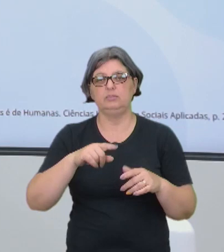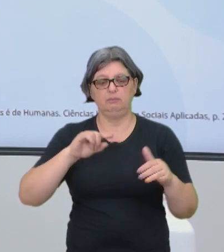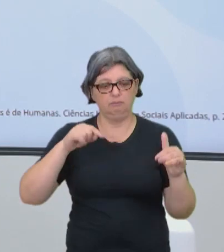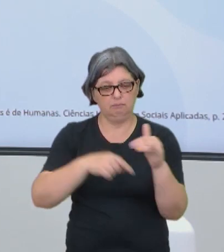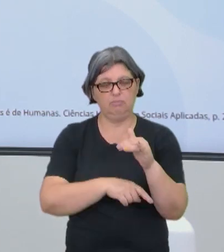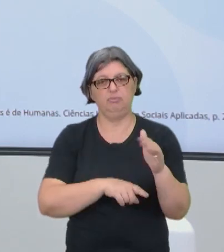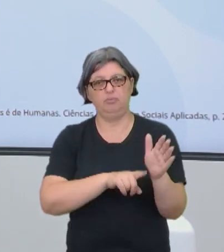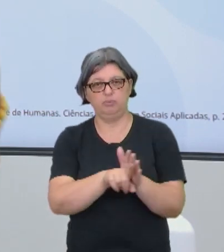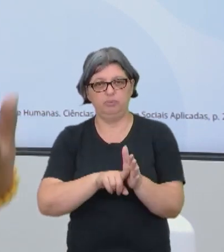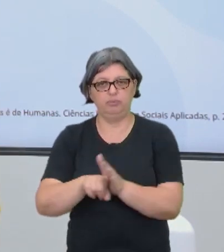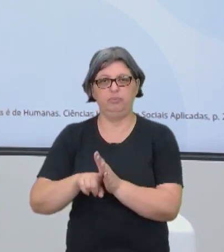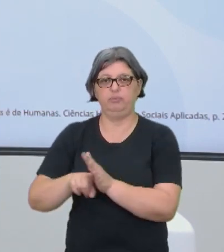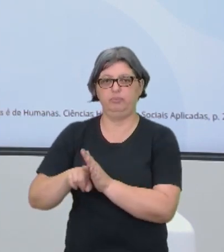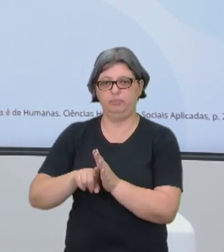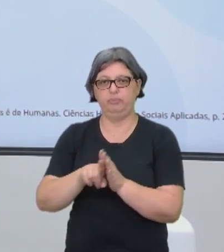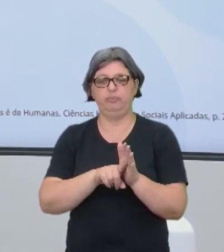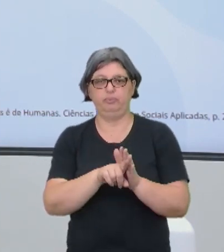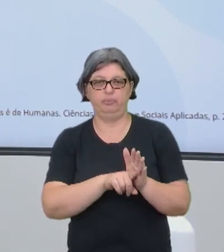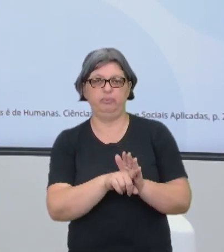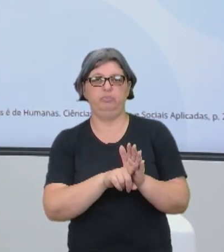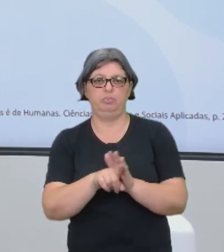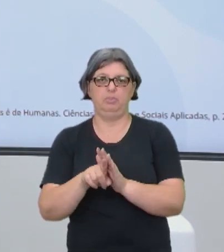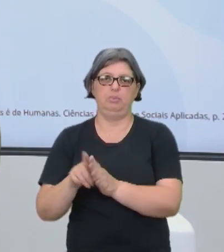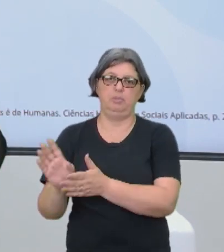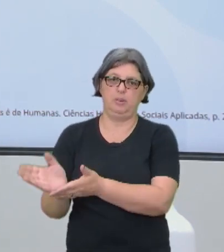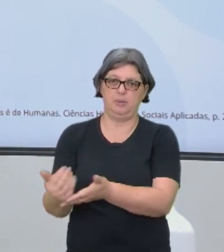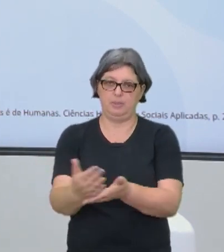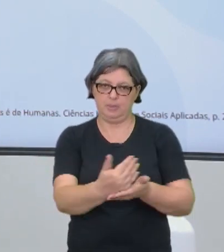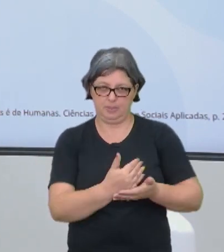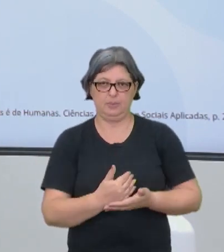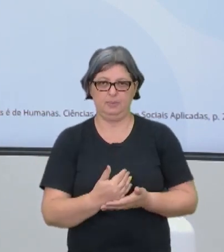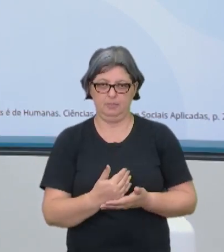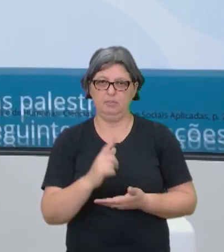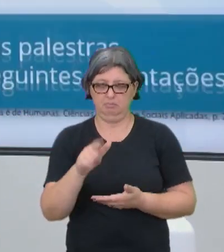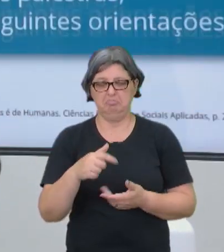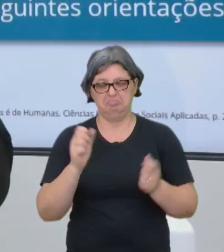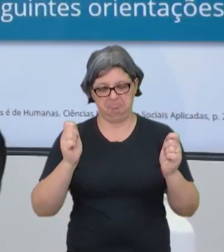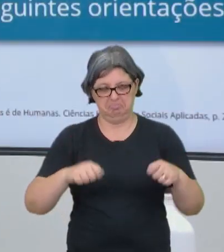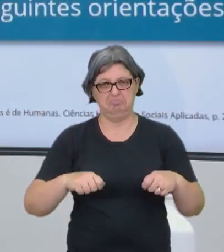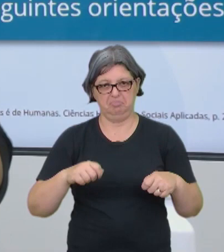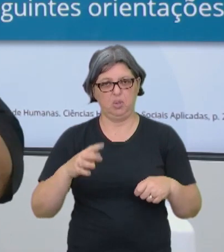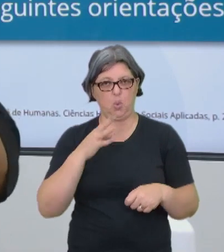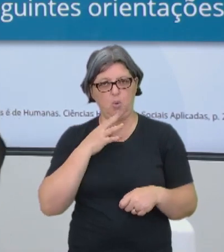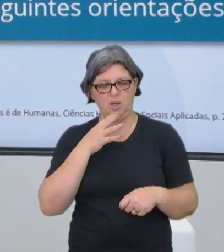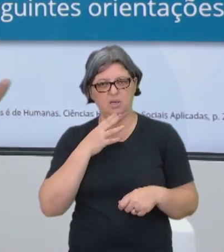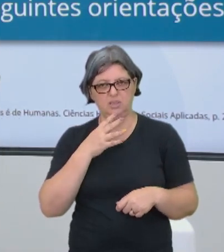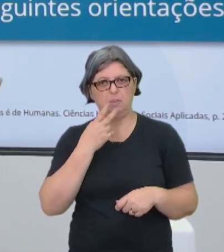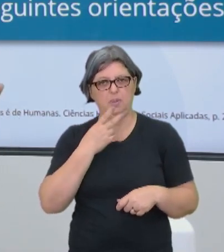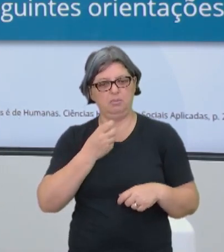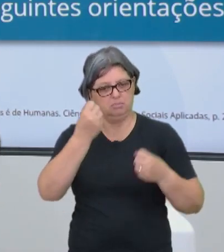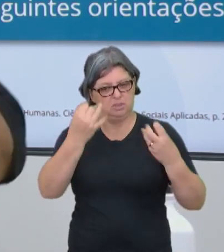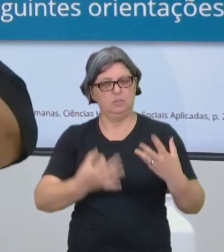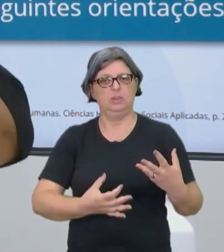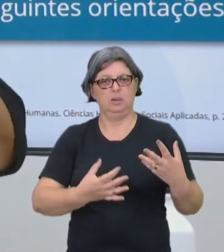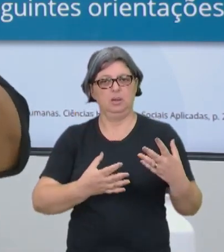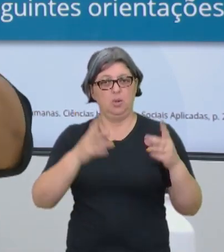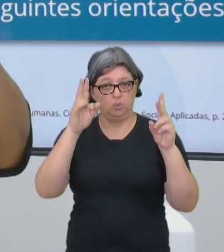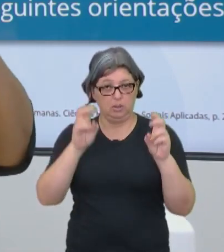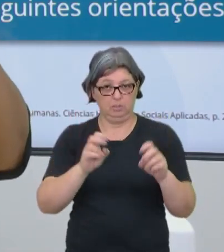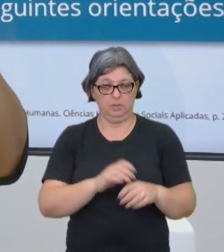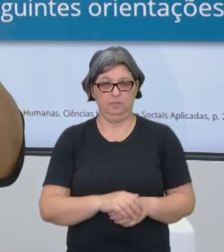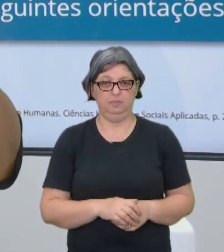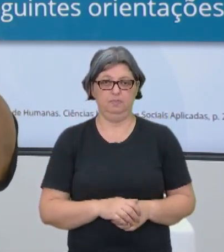curadoria e você tem domínio para falar sobre o assunto, tranquilo? Então, é isso que você precisa saber.